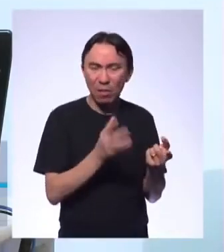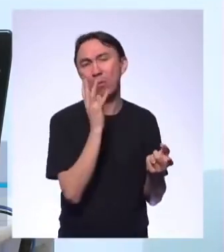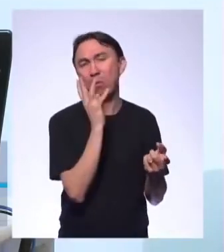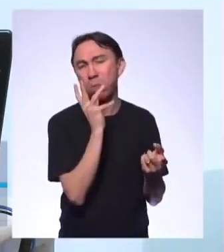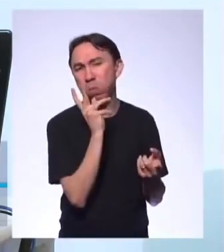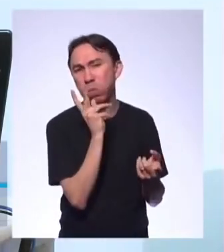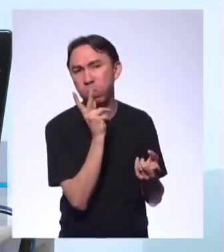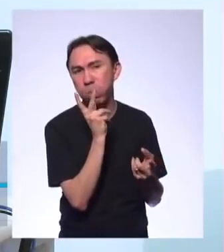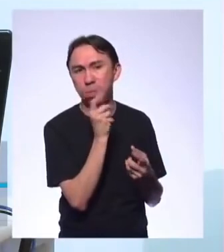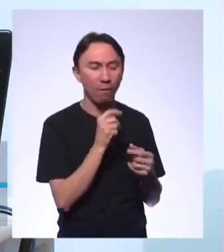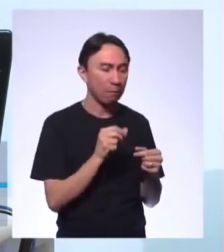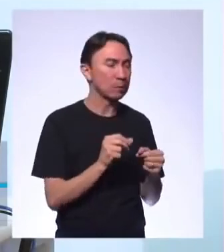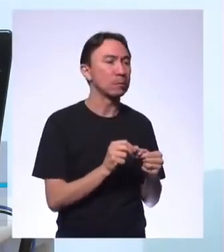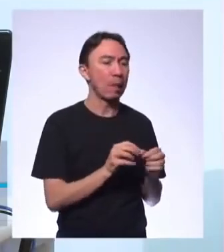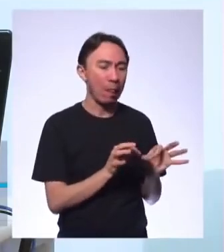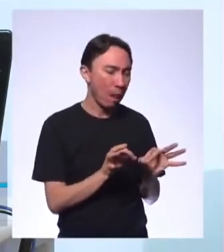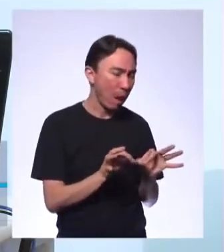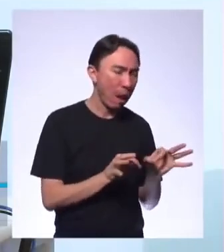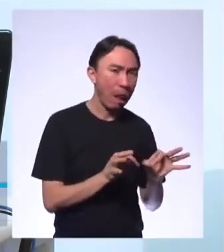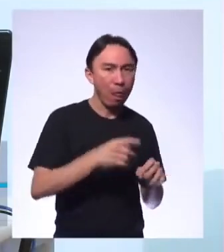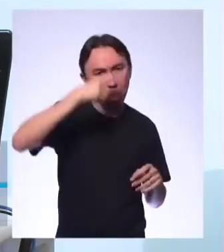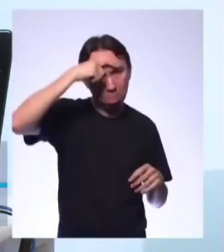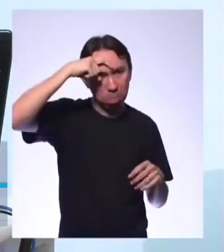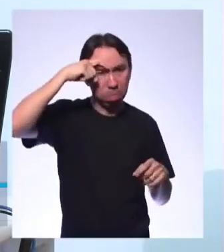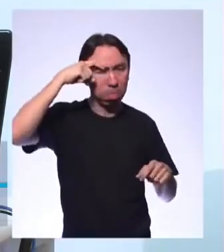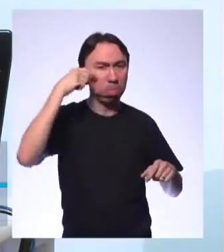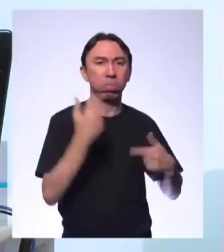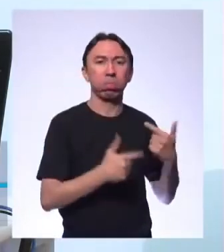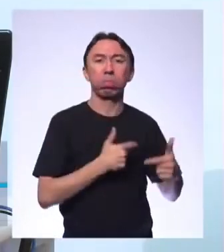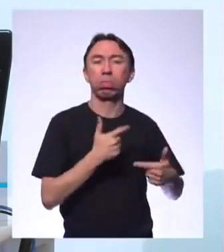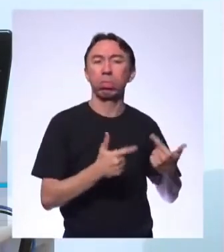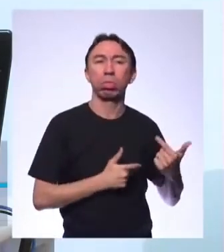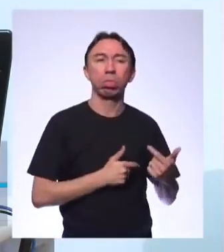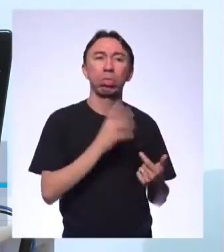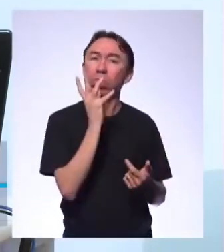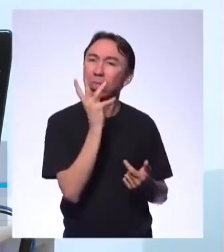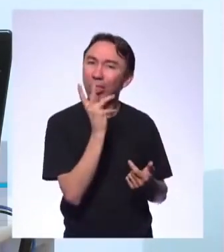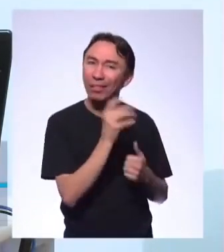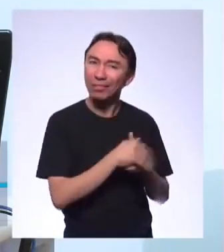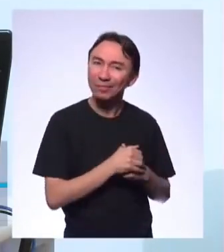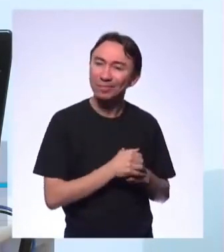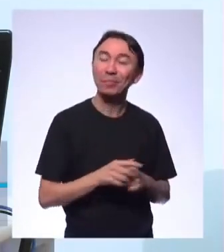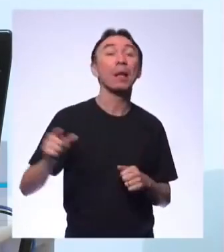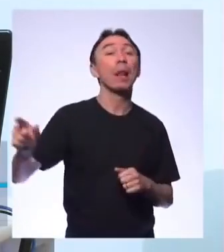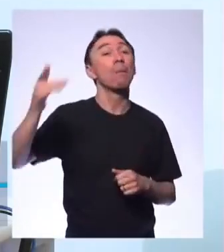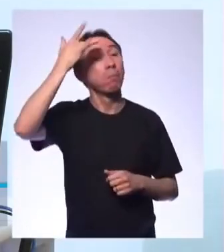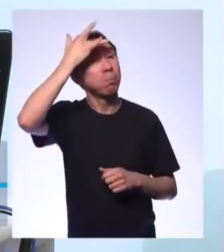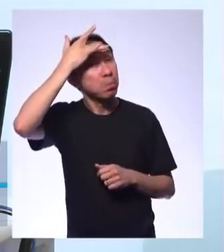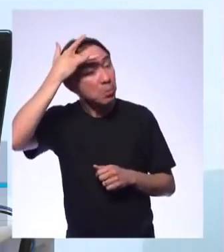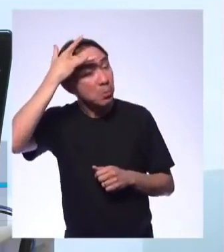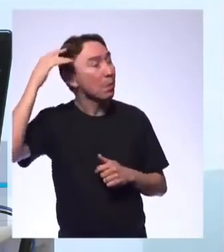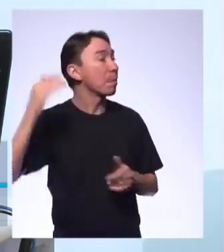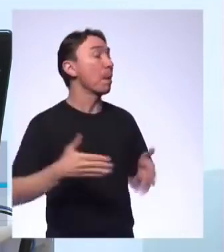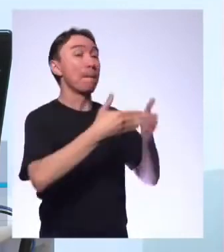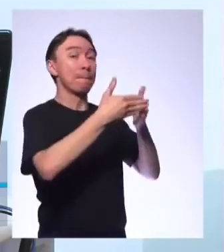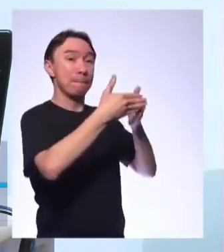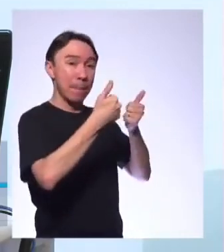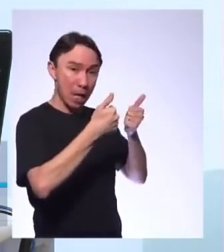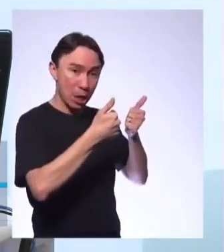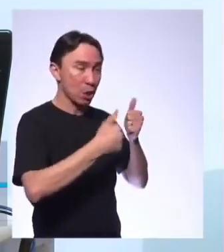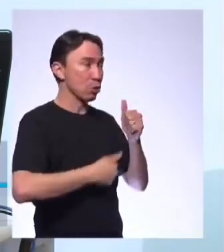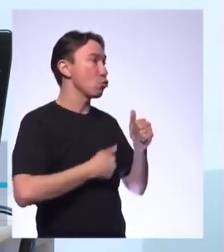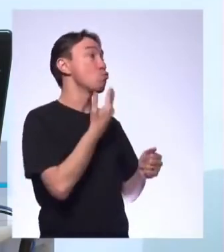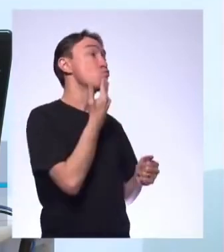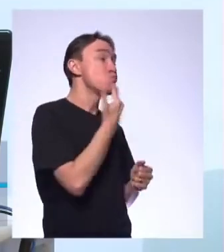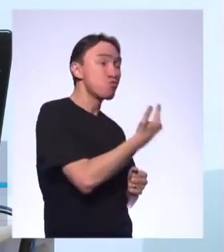né? Então, é comum que no artesanato as pessoas trabalhavam por encomenda. Vinha alguém, encomendava um vestido, vinha alguém,